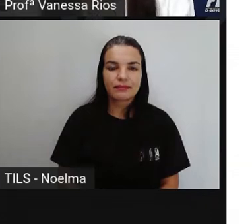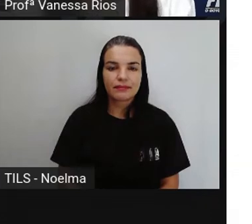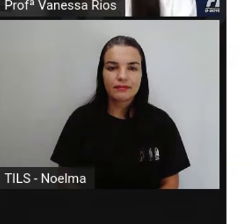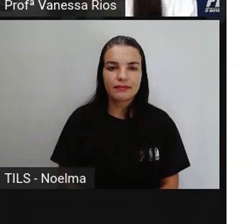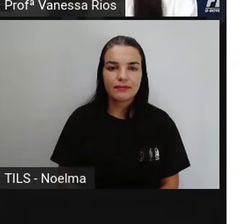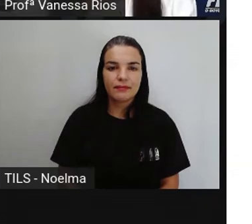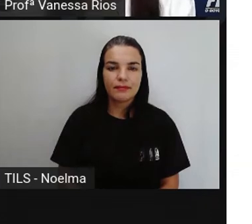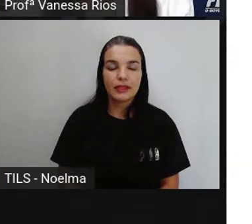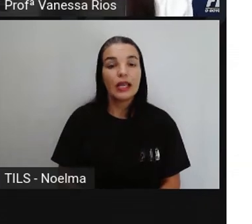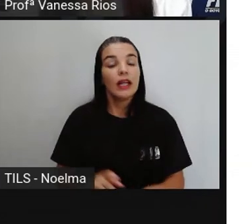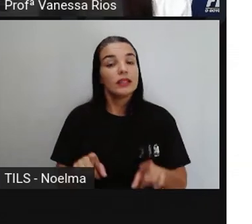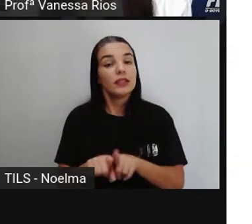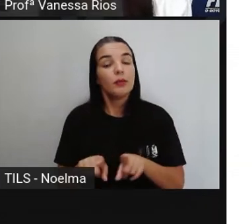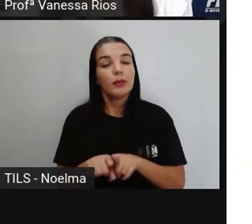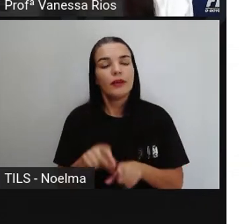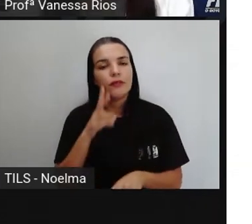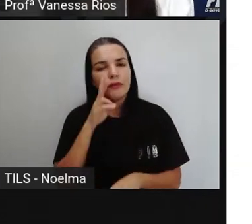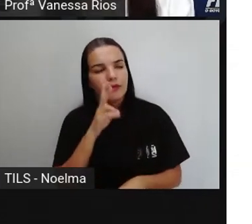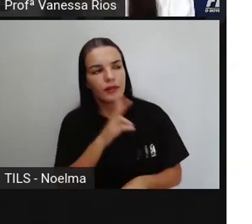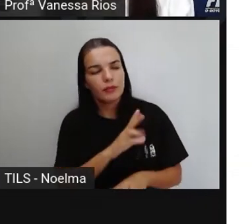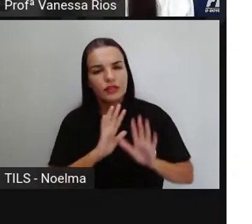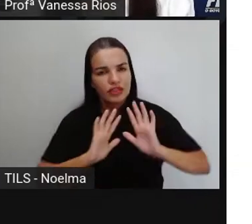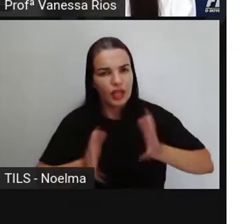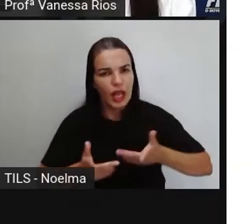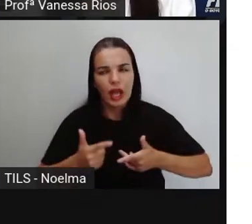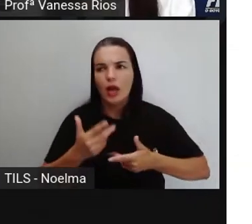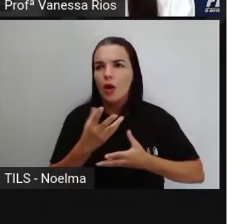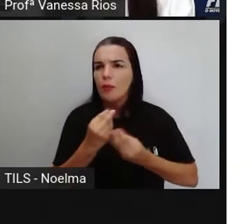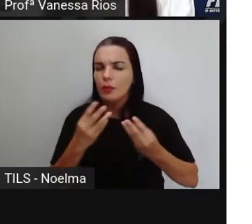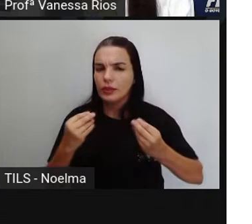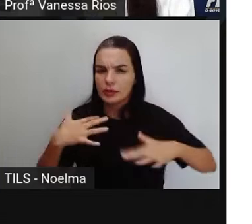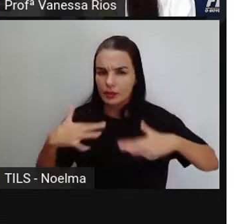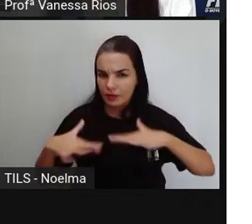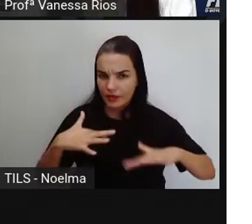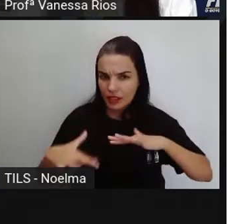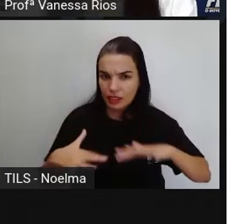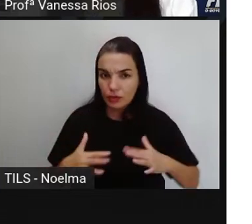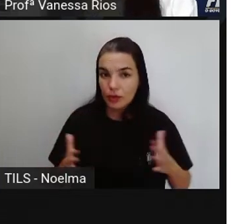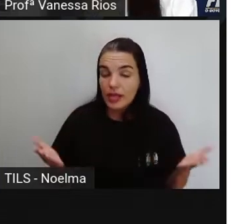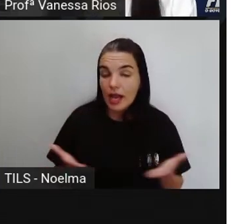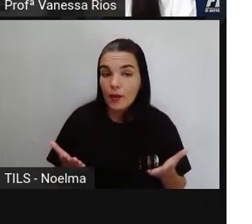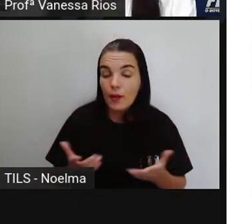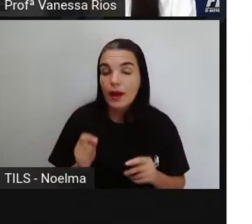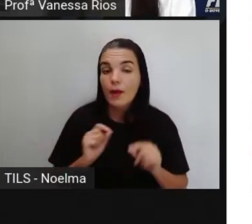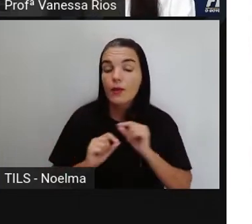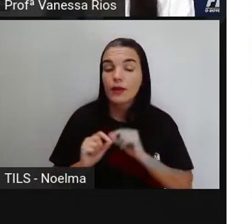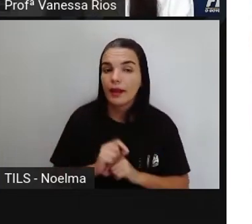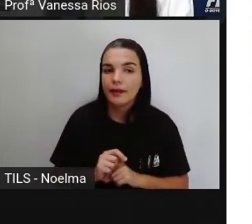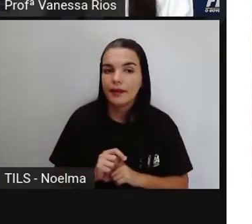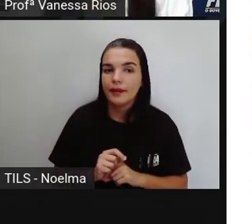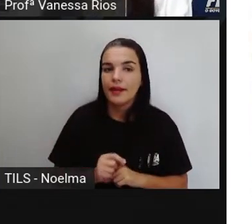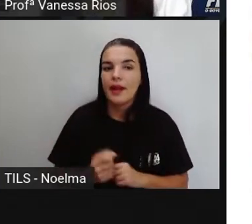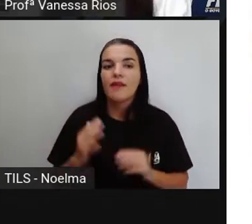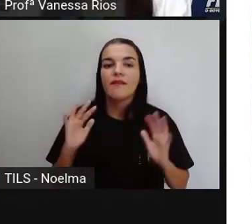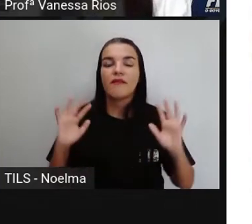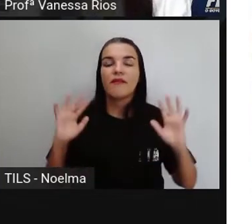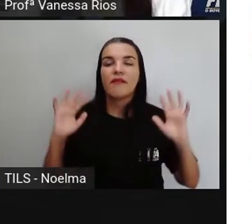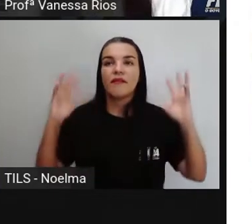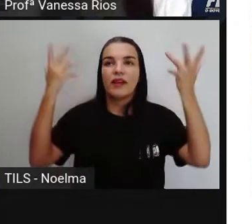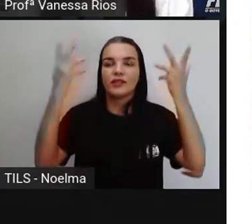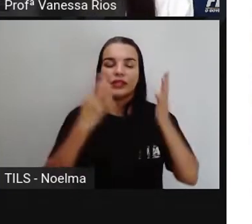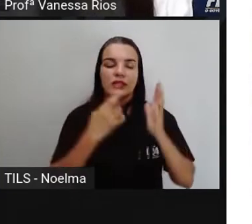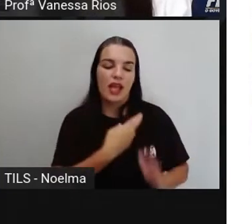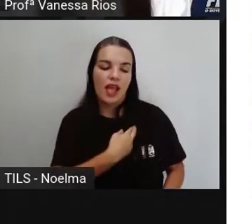Aí, entre todas essas manifestações, a gente não pode deixar de observar aí as festas